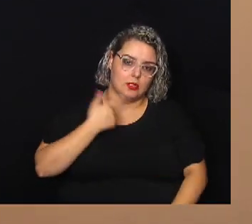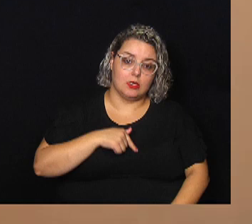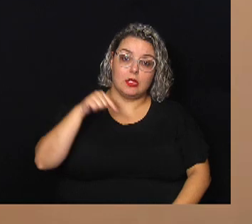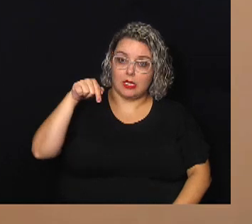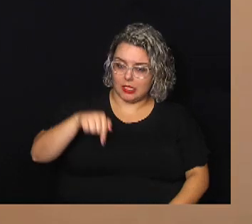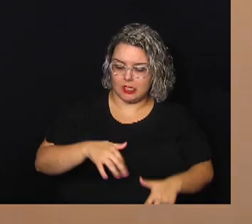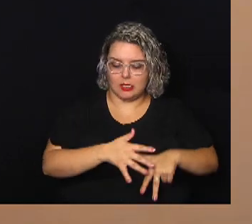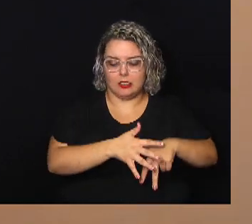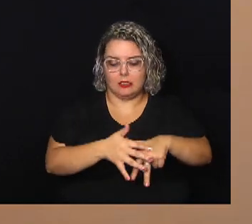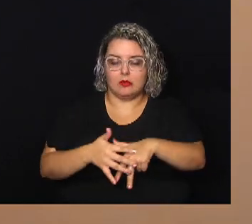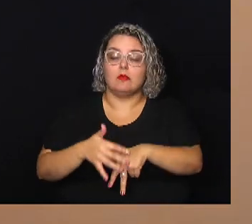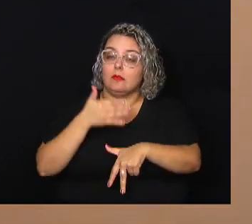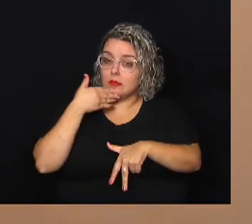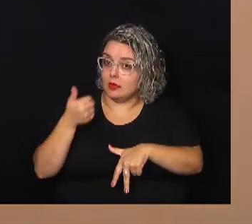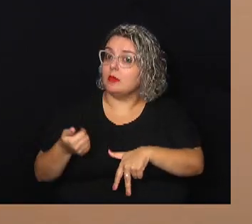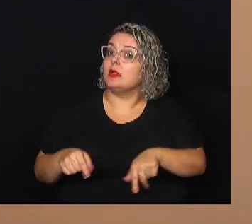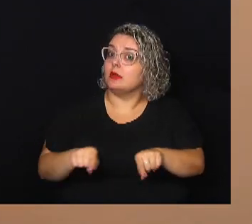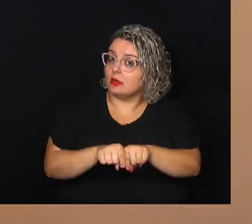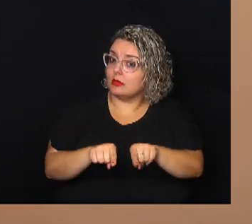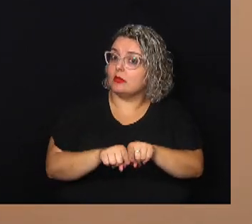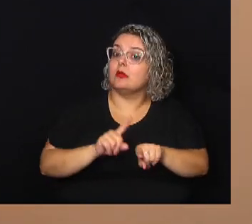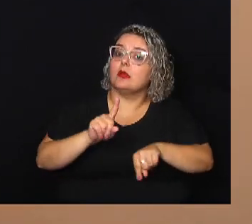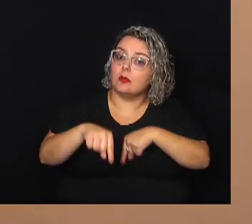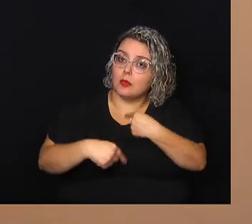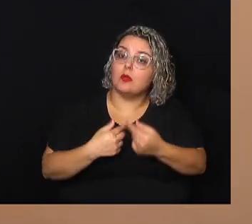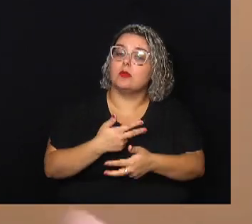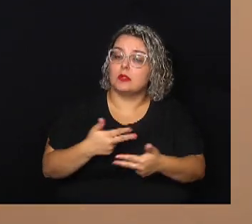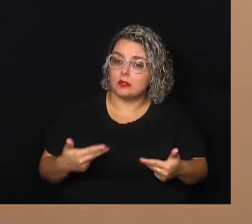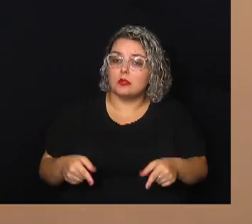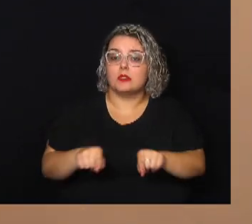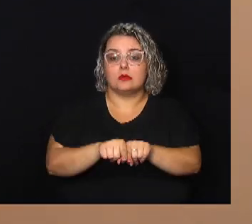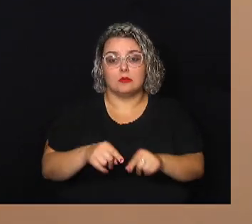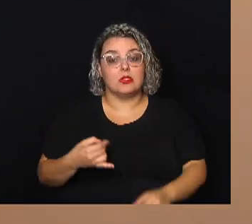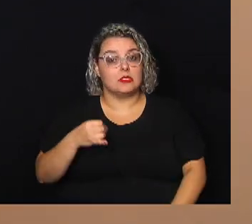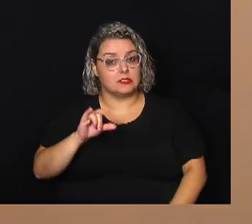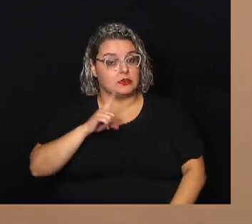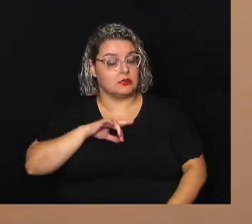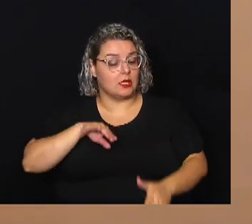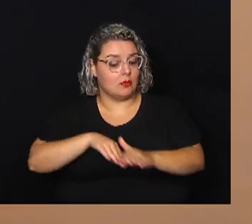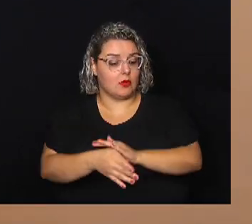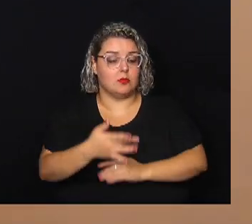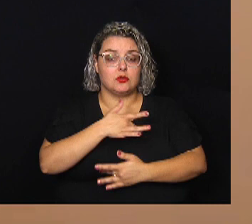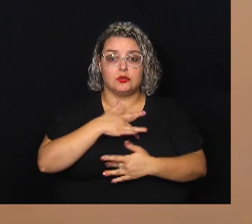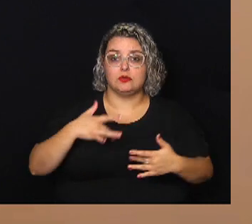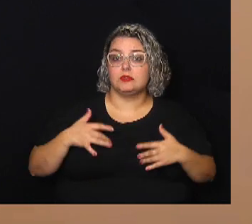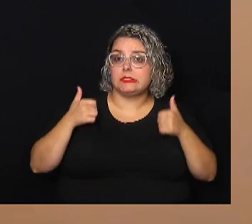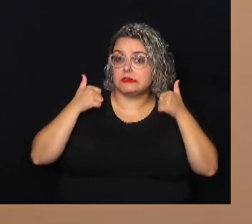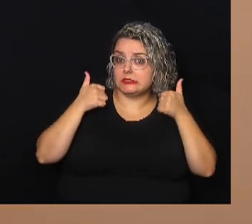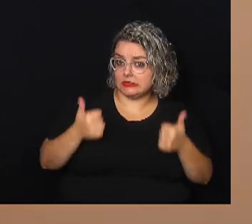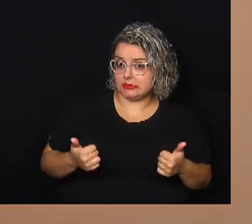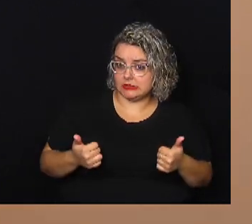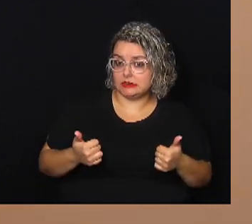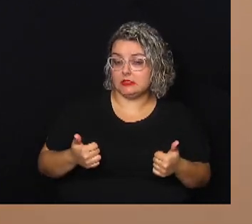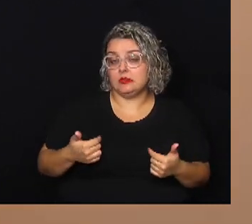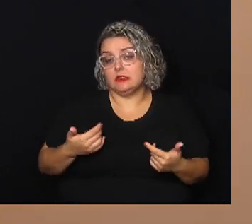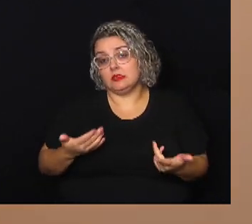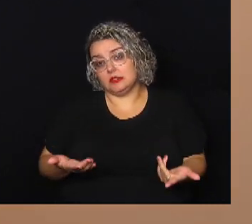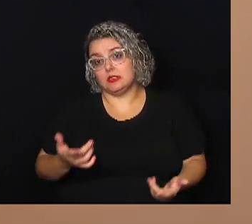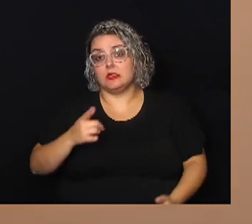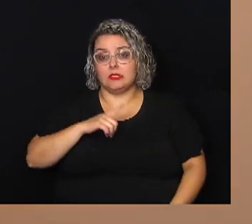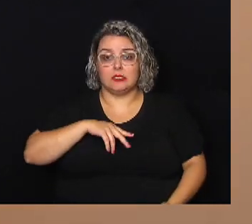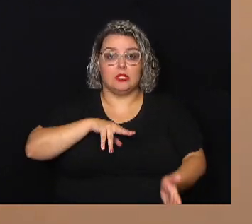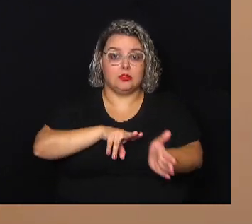também vai melhor. É outra grande questão. Se você tem hábitos de vida saudáveis e mesmo assim você tem o